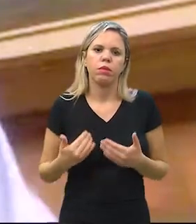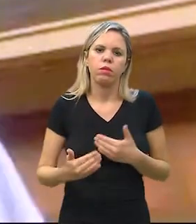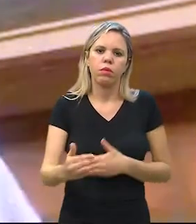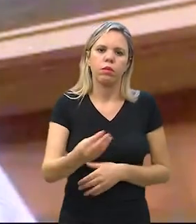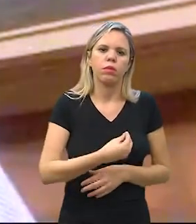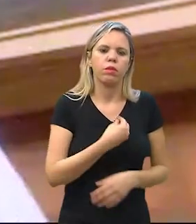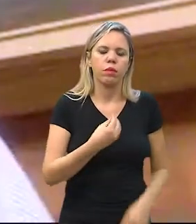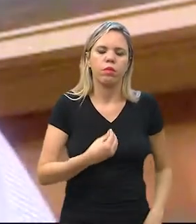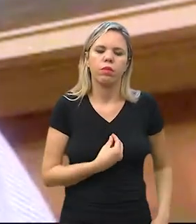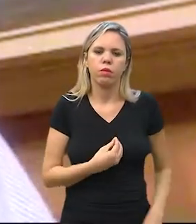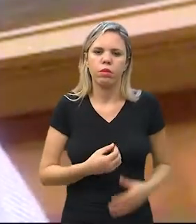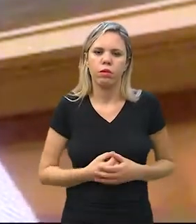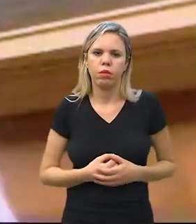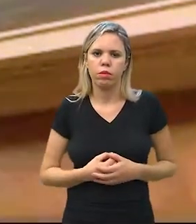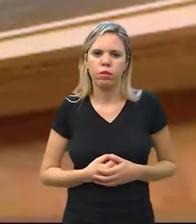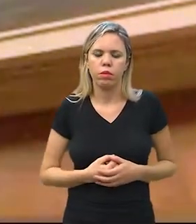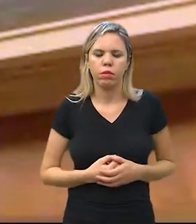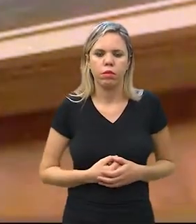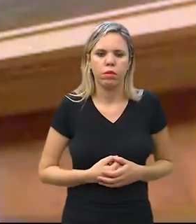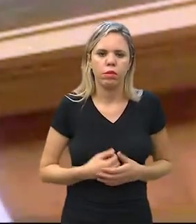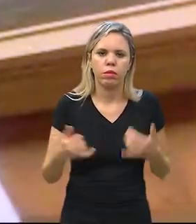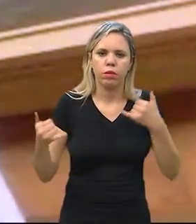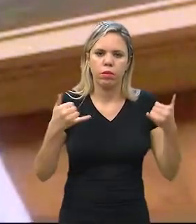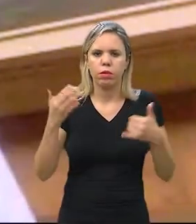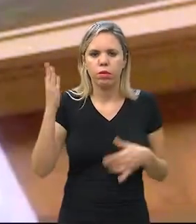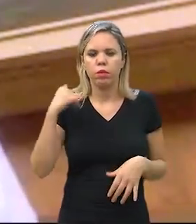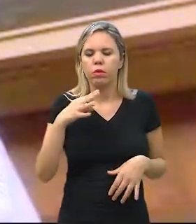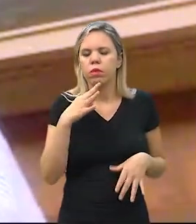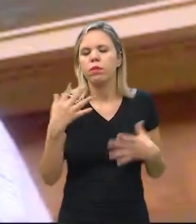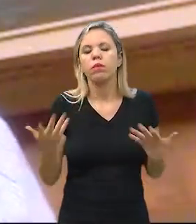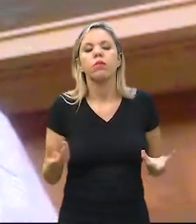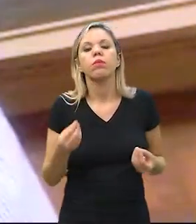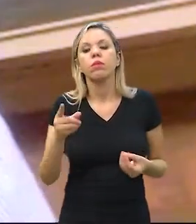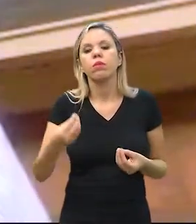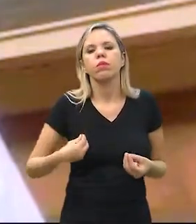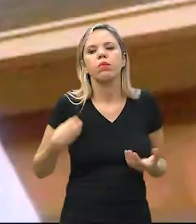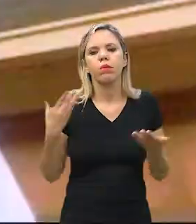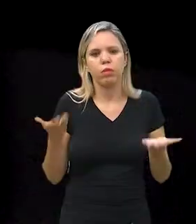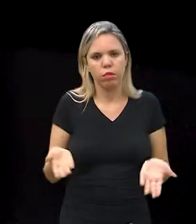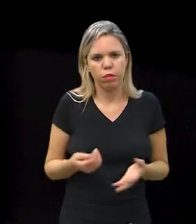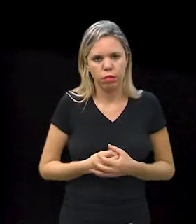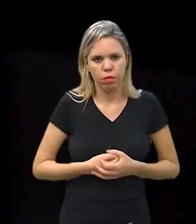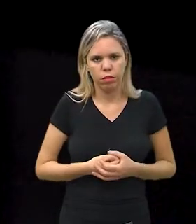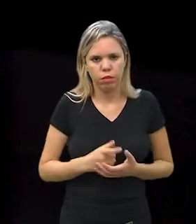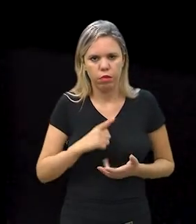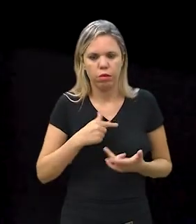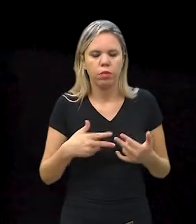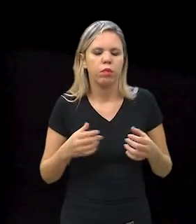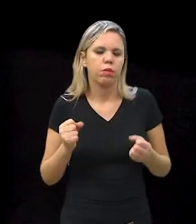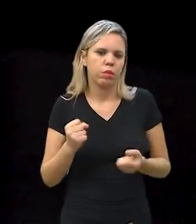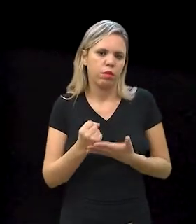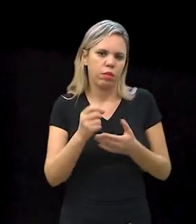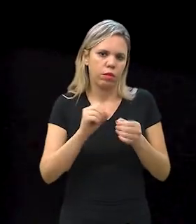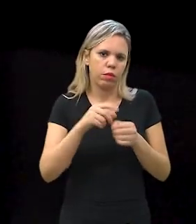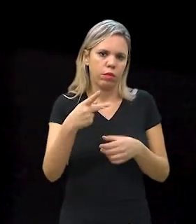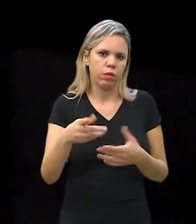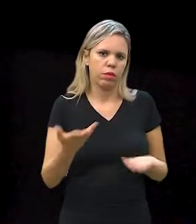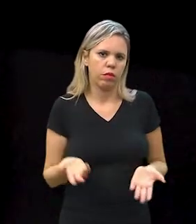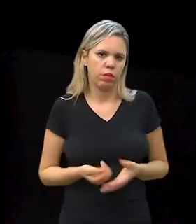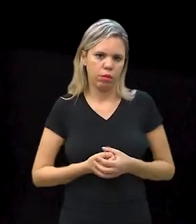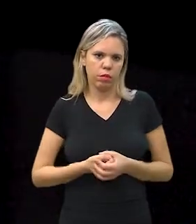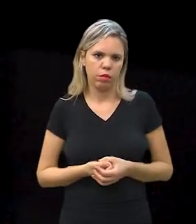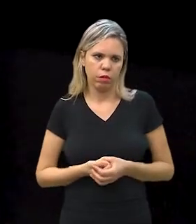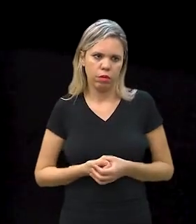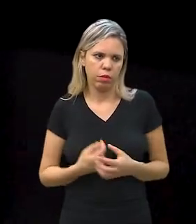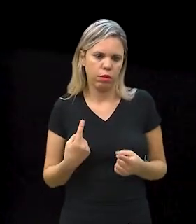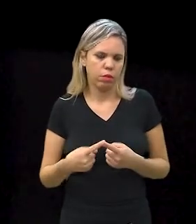ao longo da nossa vida, e simplesmente ligar para saber como é que você está? Tem algo que eu posso fazer por